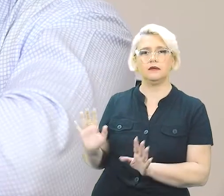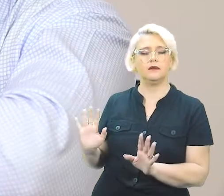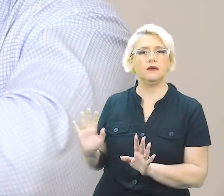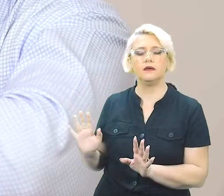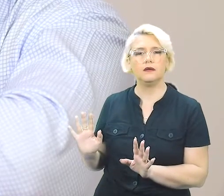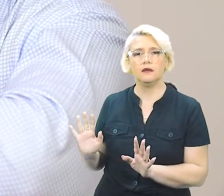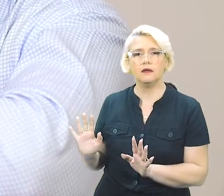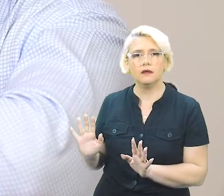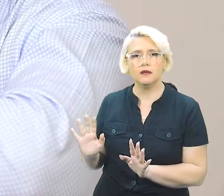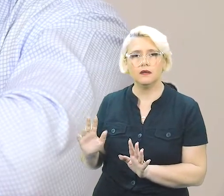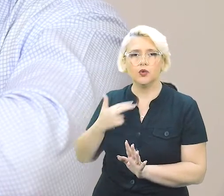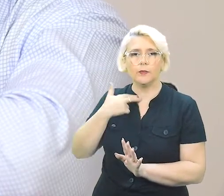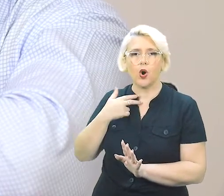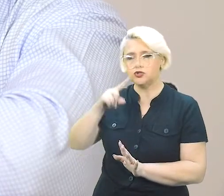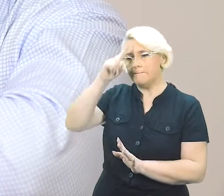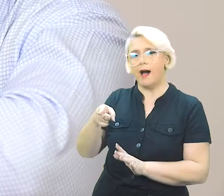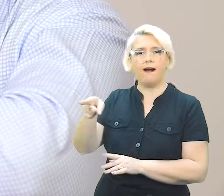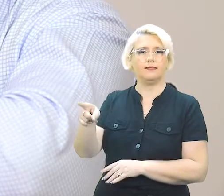ter